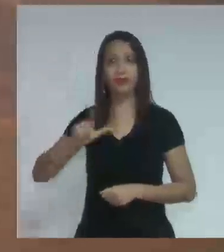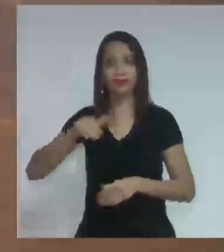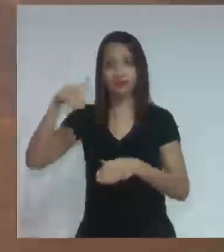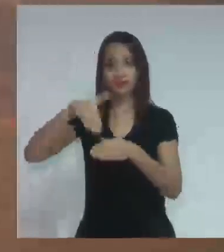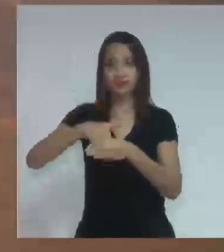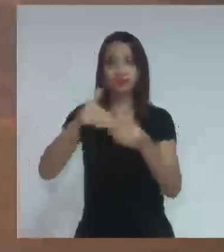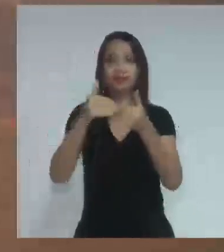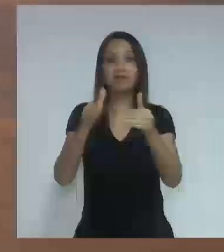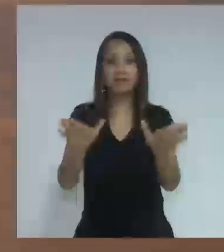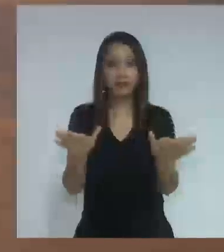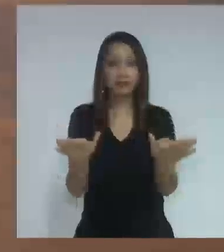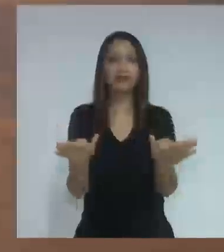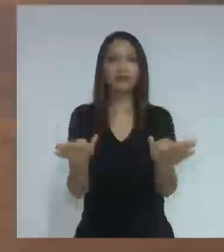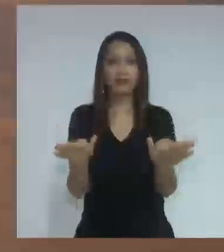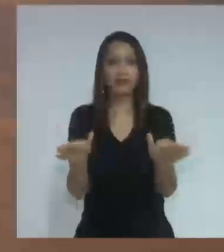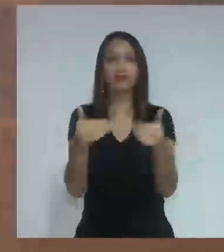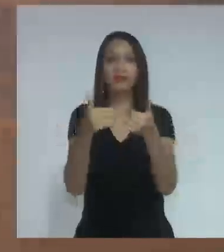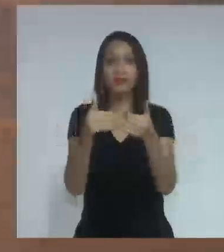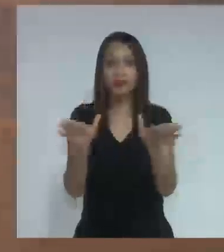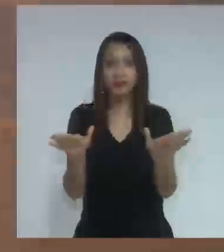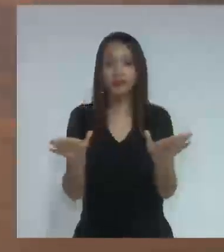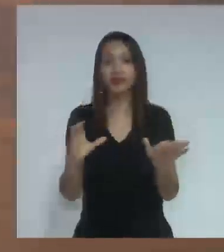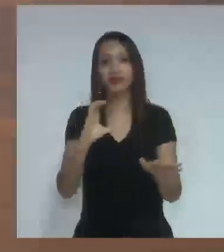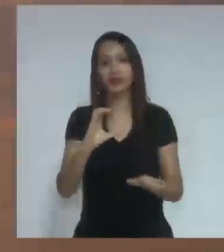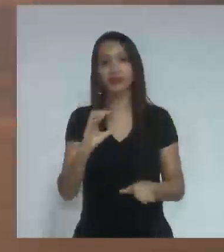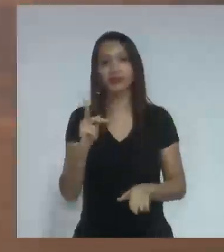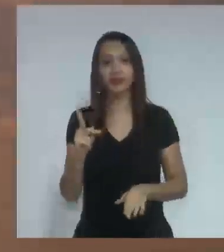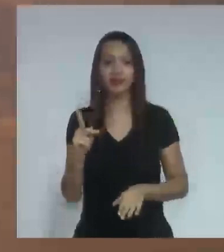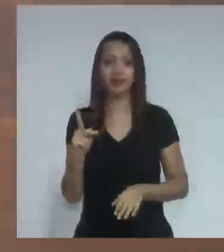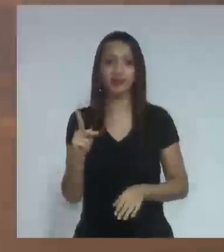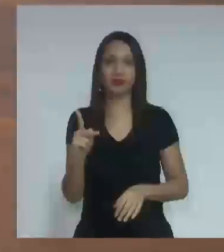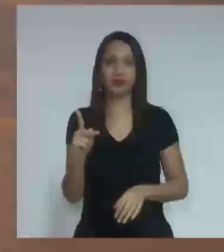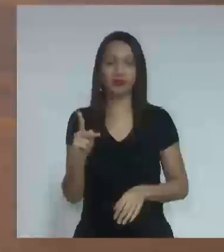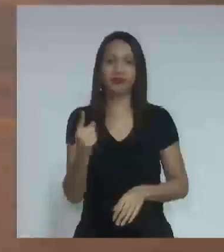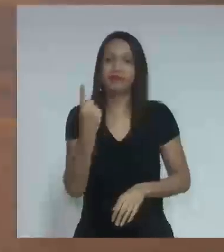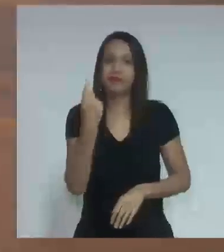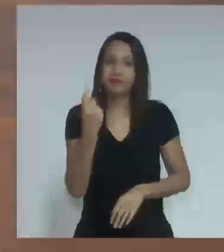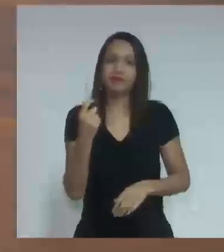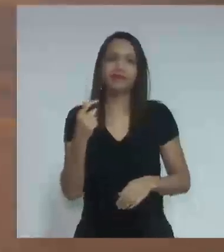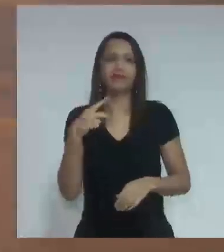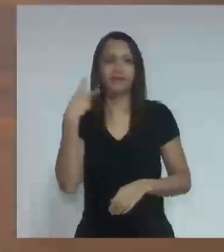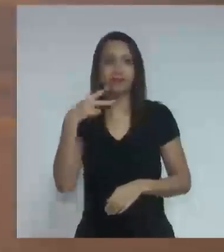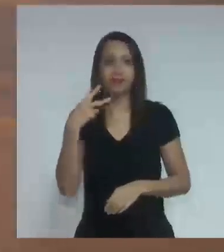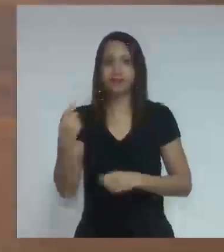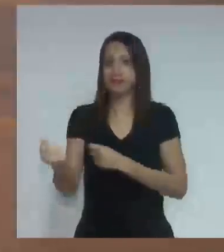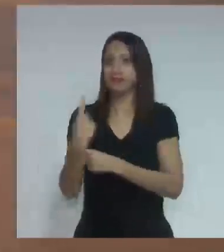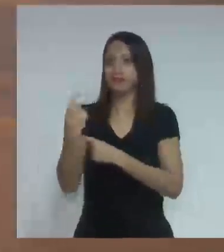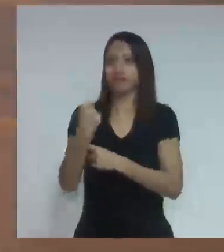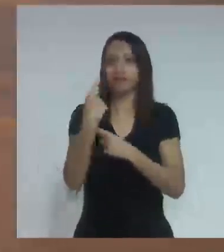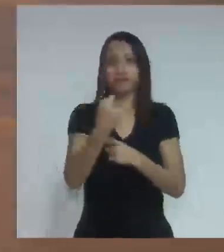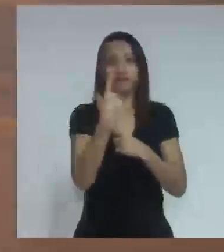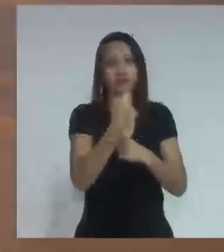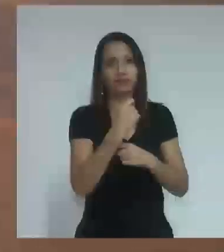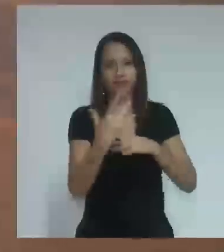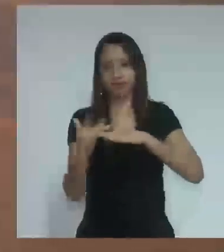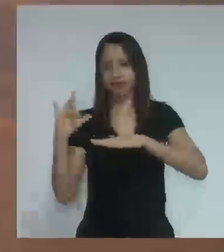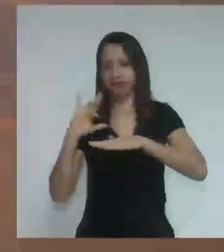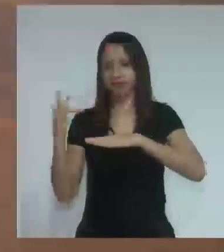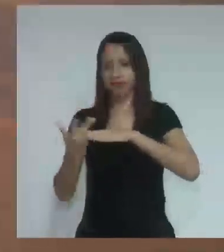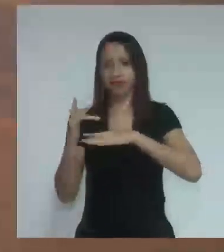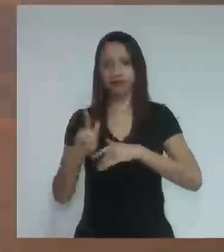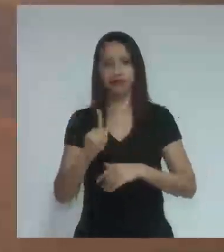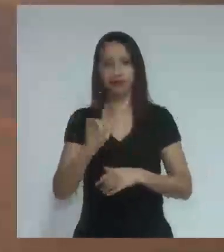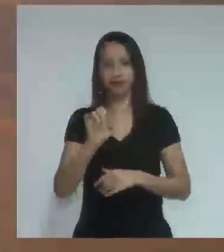votou a abertura de uma CP. O único vereador. E apanhei demais nas redes sociais. Então, Geraldinho